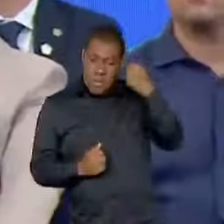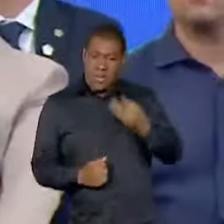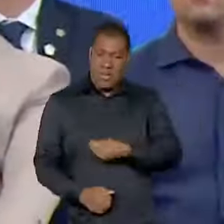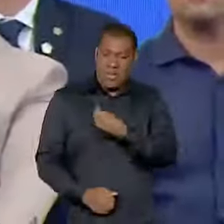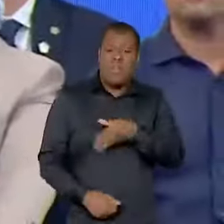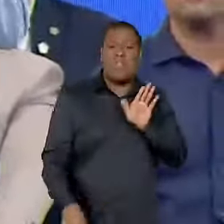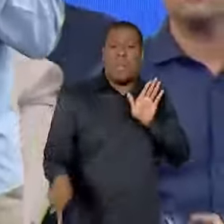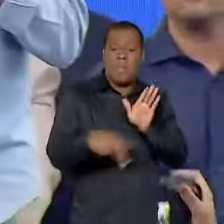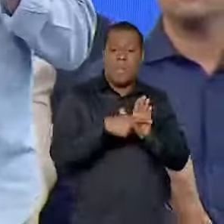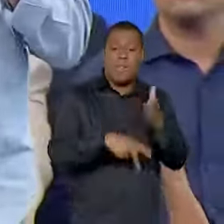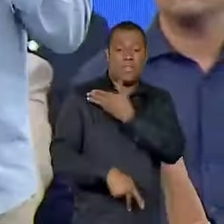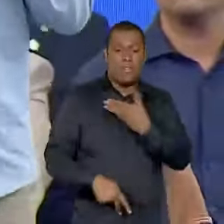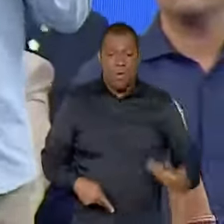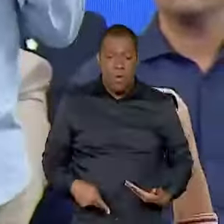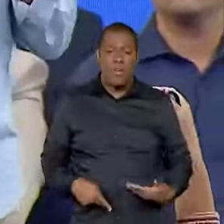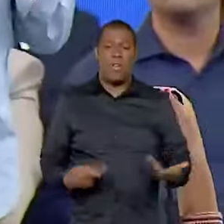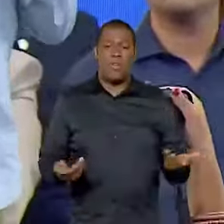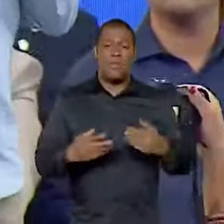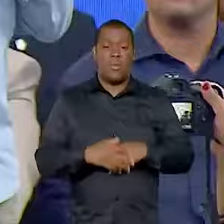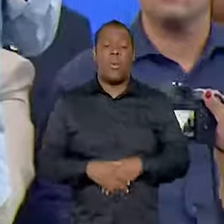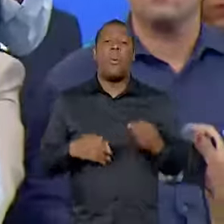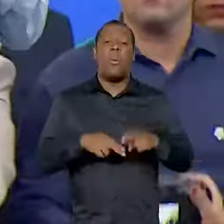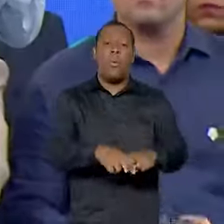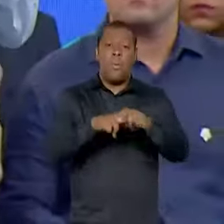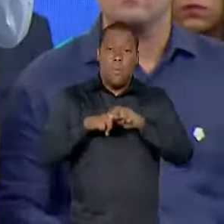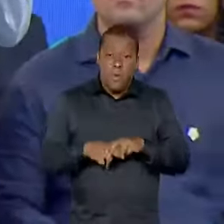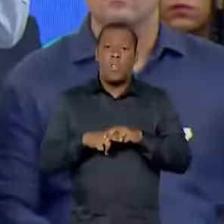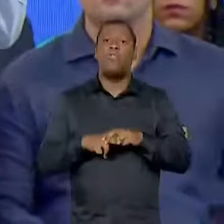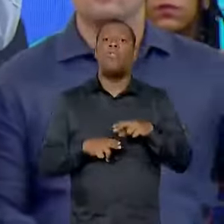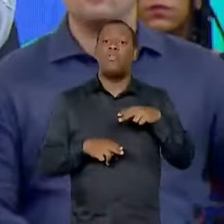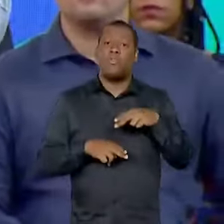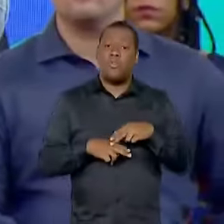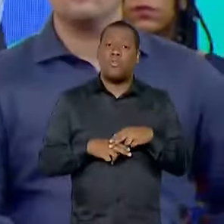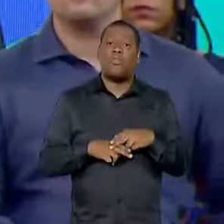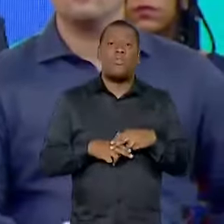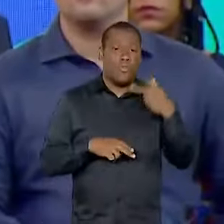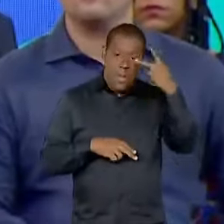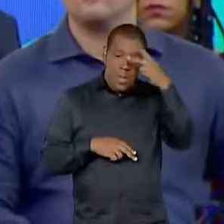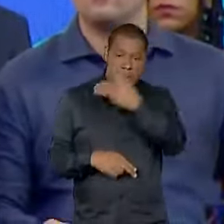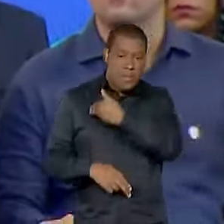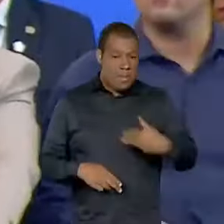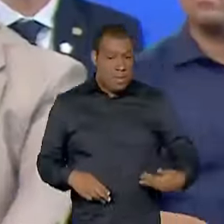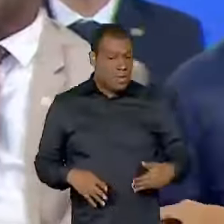do ministério, e, portanto, todo mundo tem obrigação.